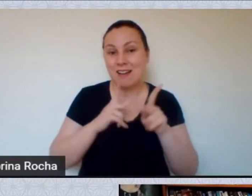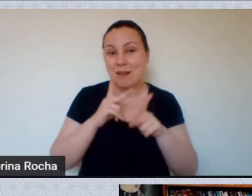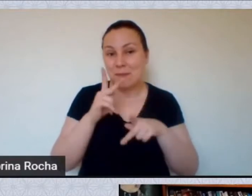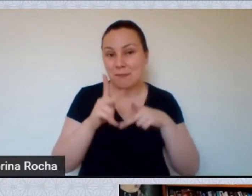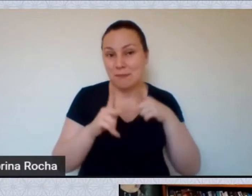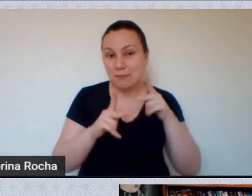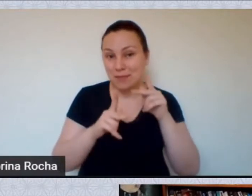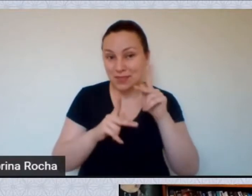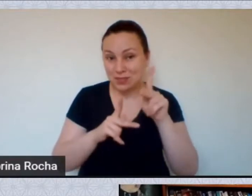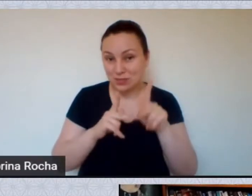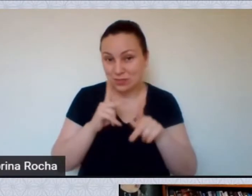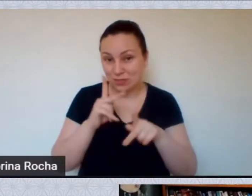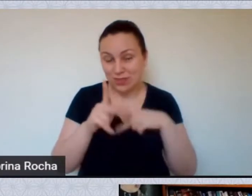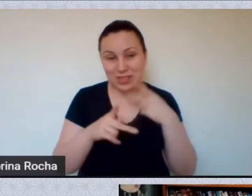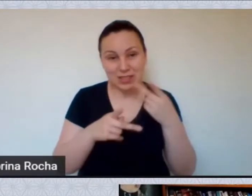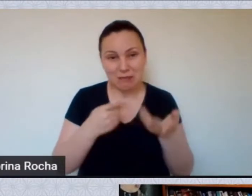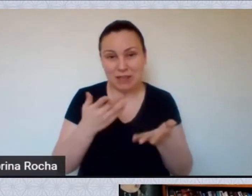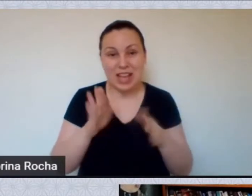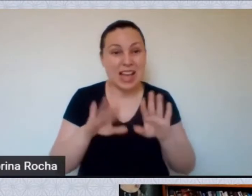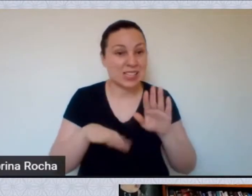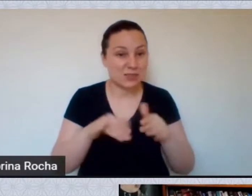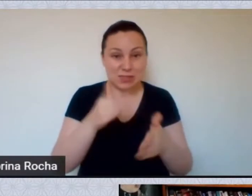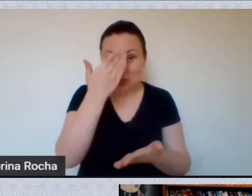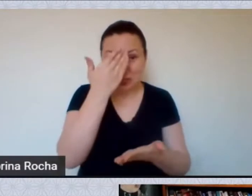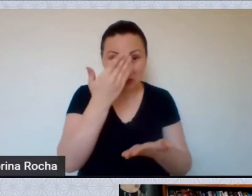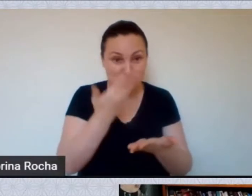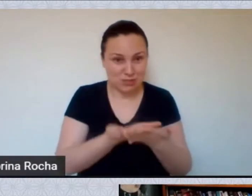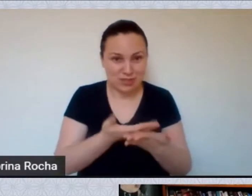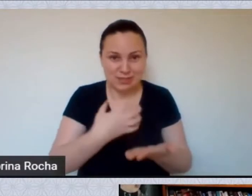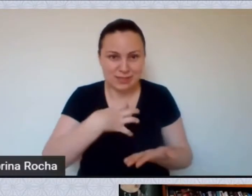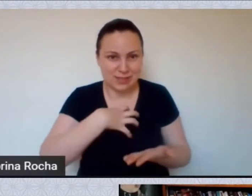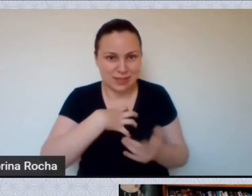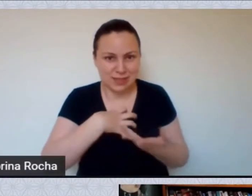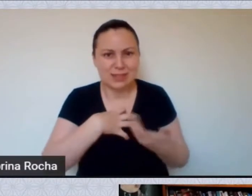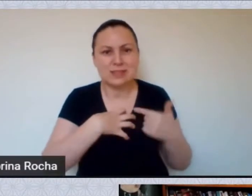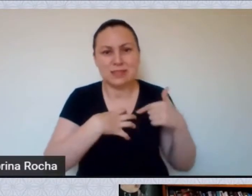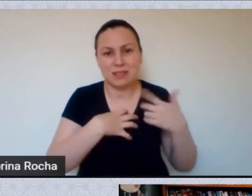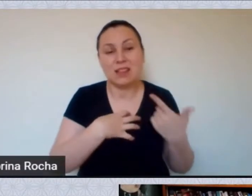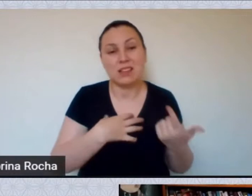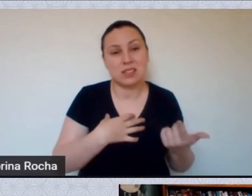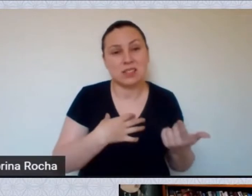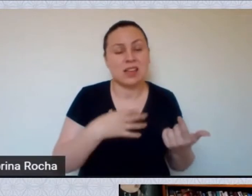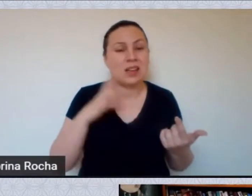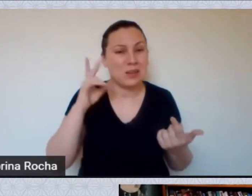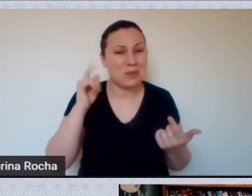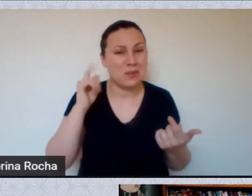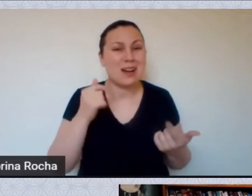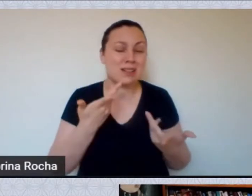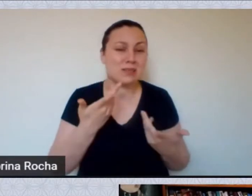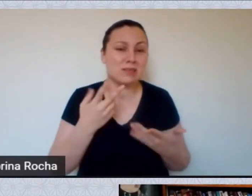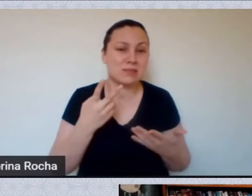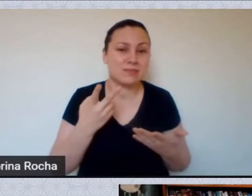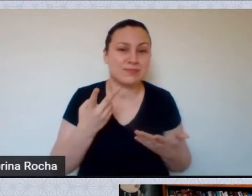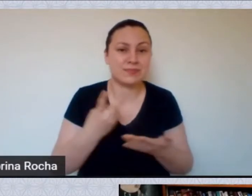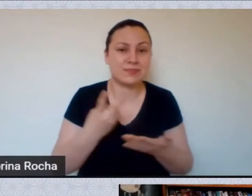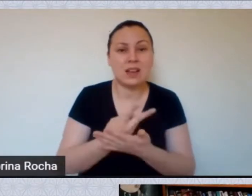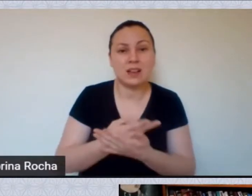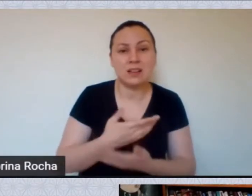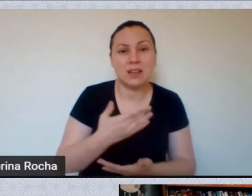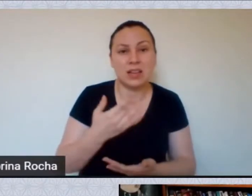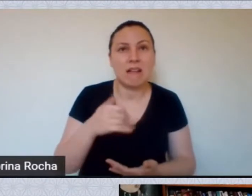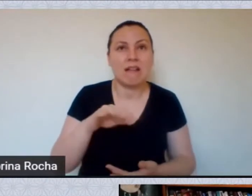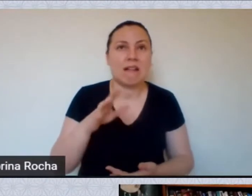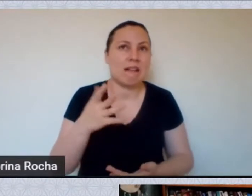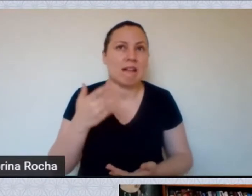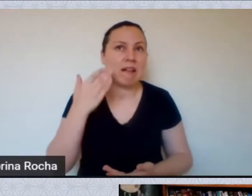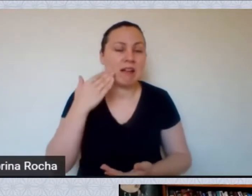não falam bem ou não acreditam tanto na ciência, que para mim já é uma construção de frase errada, né? Acreditar em ciência não existe, né?